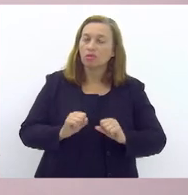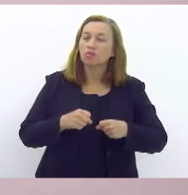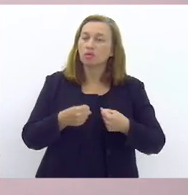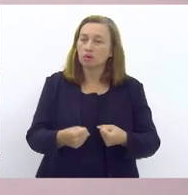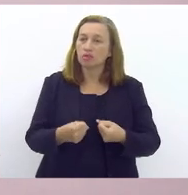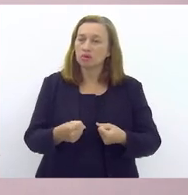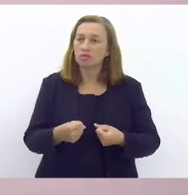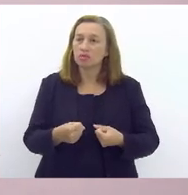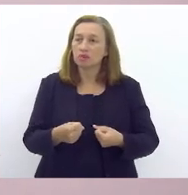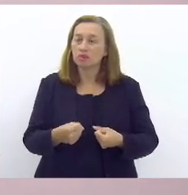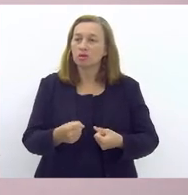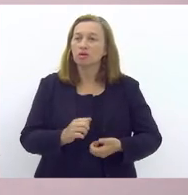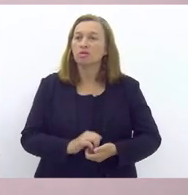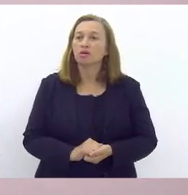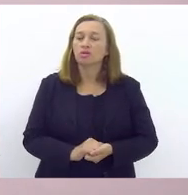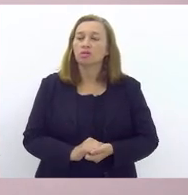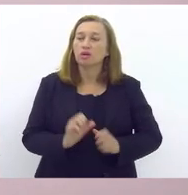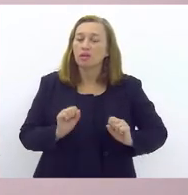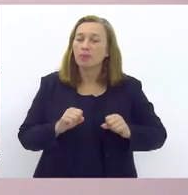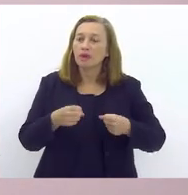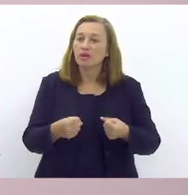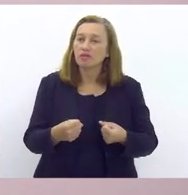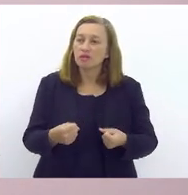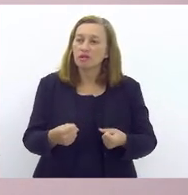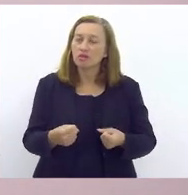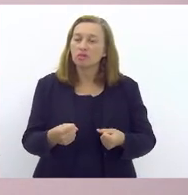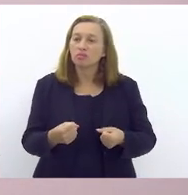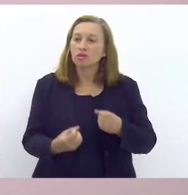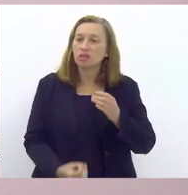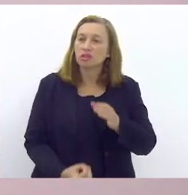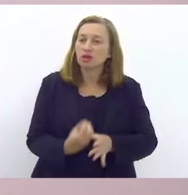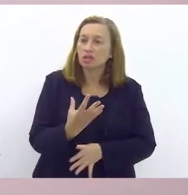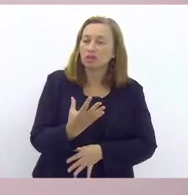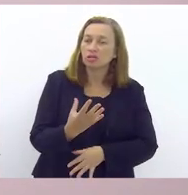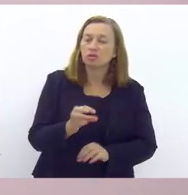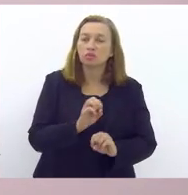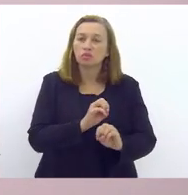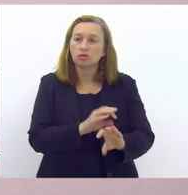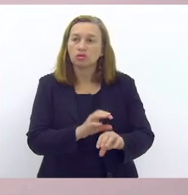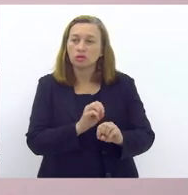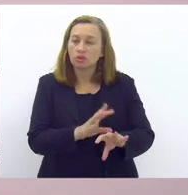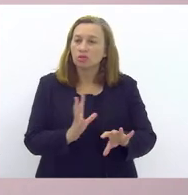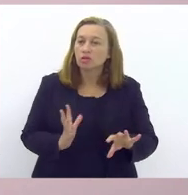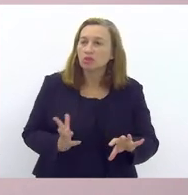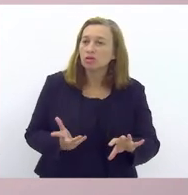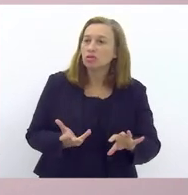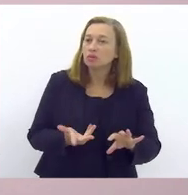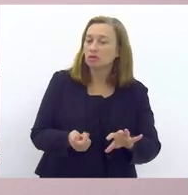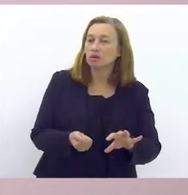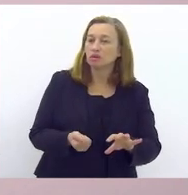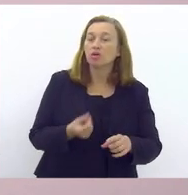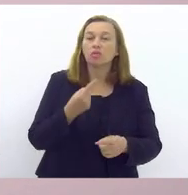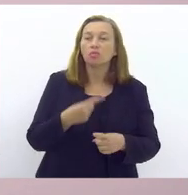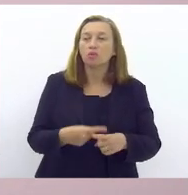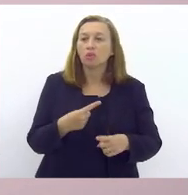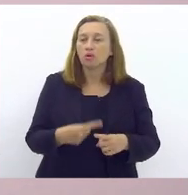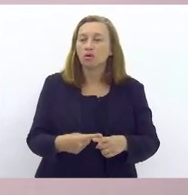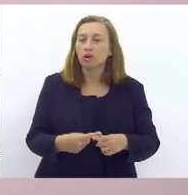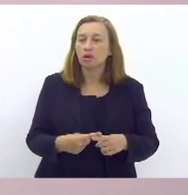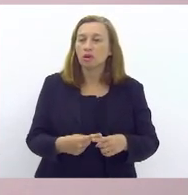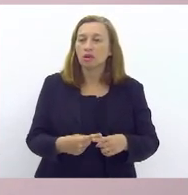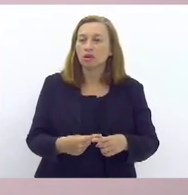de vanguarda na defesa e na construção de uma educação de qualidade, optou por